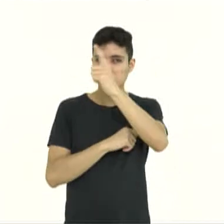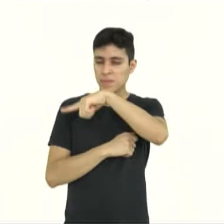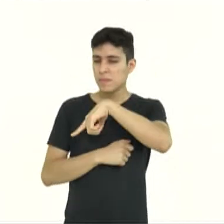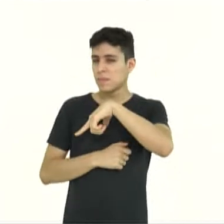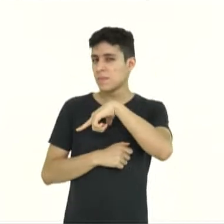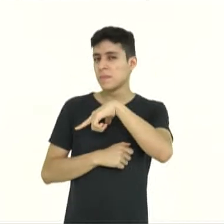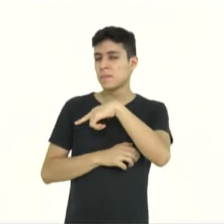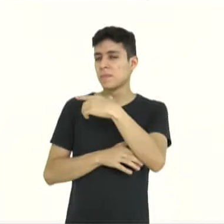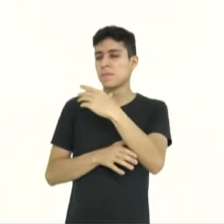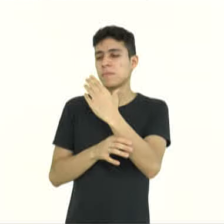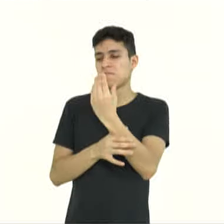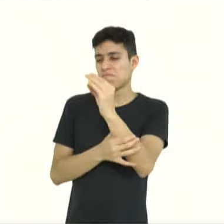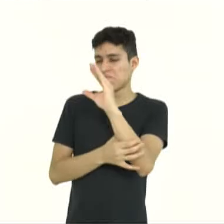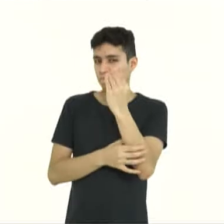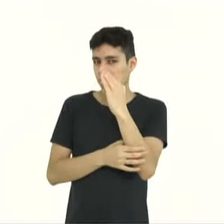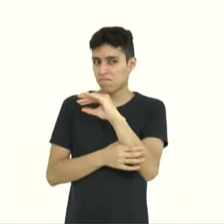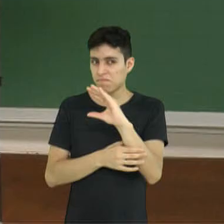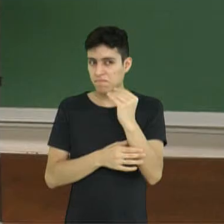o